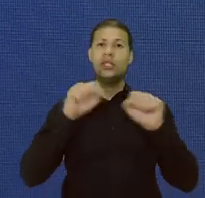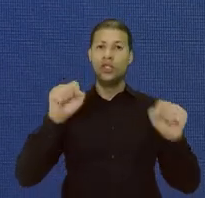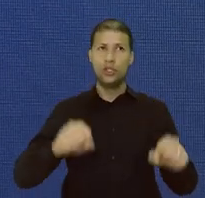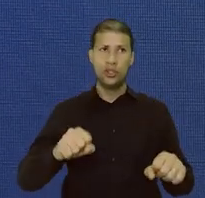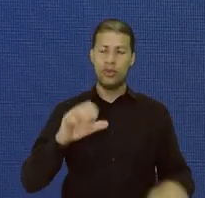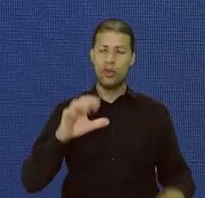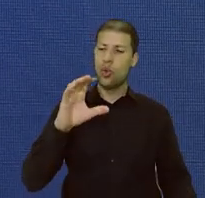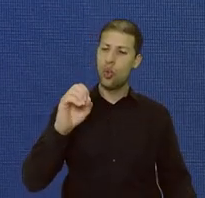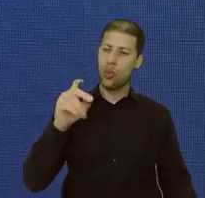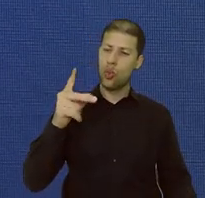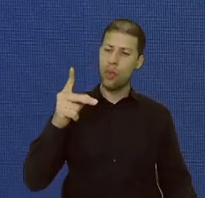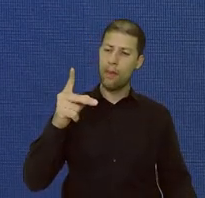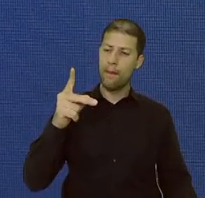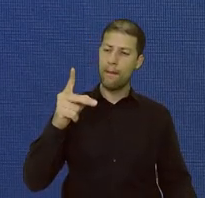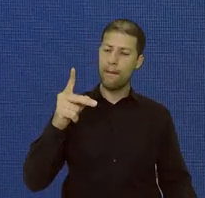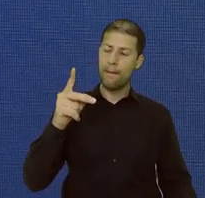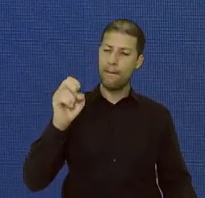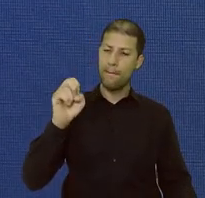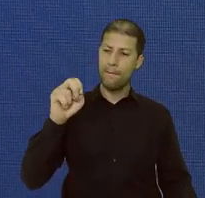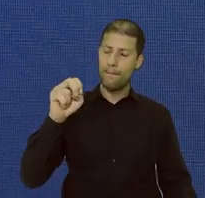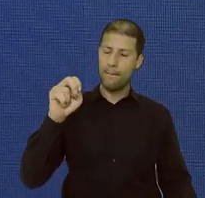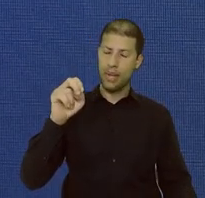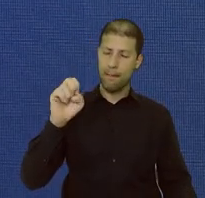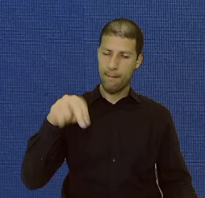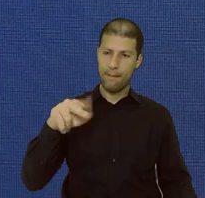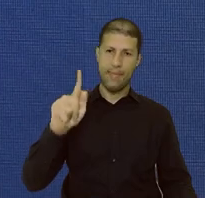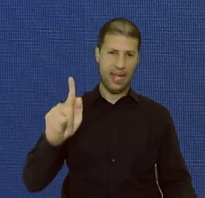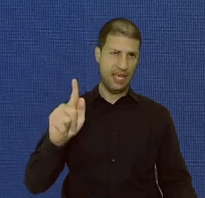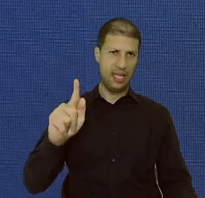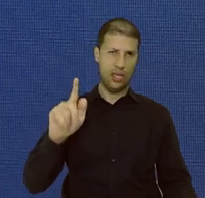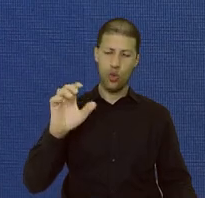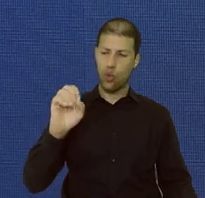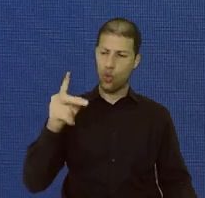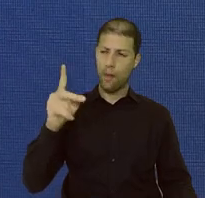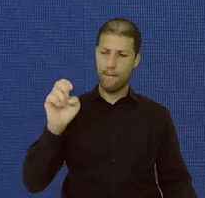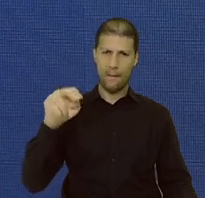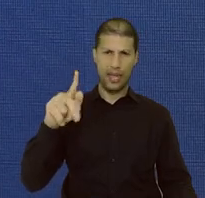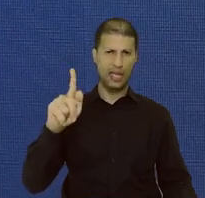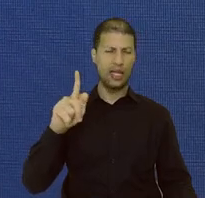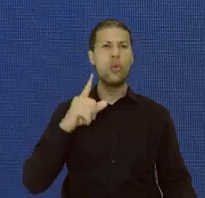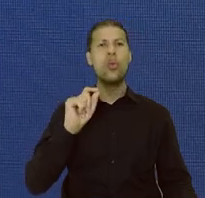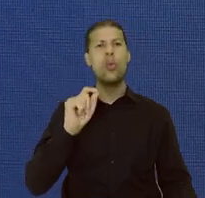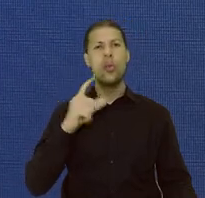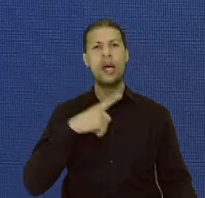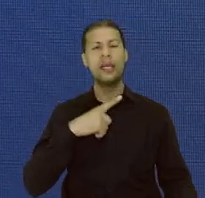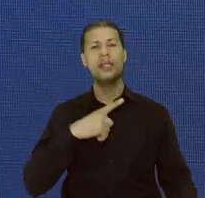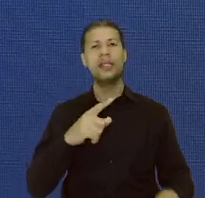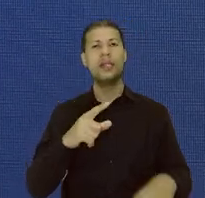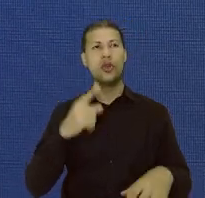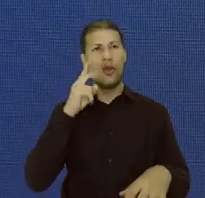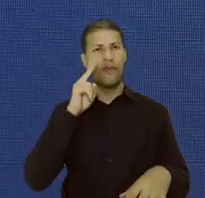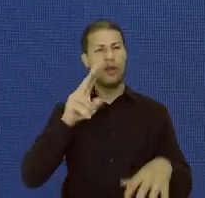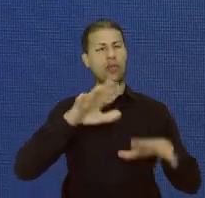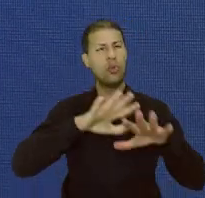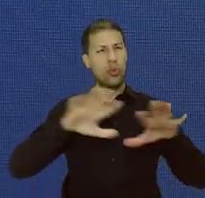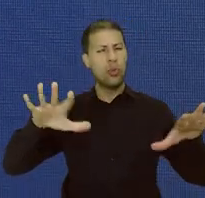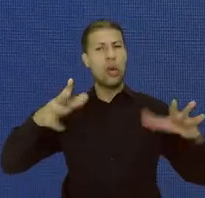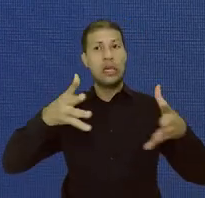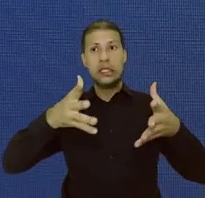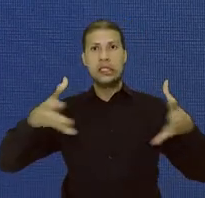e Diferentemente da Por exemplo quando a gente olhou a expansão gera muito forte regionalmente